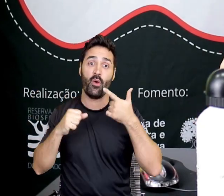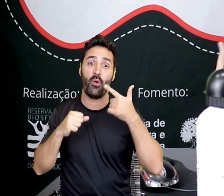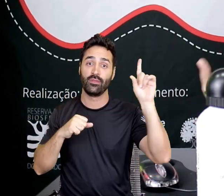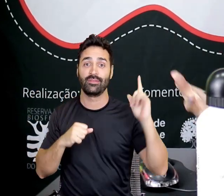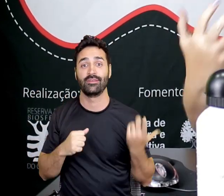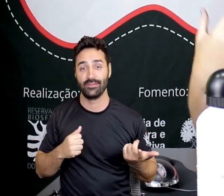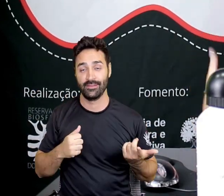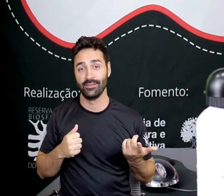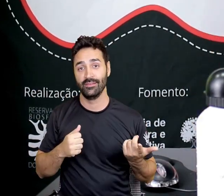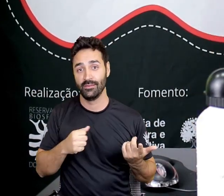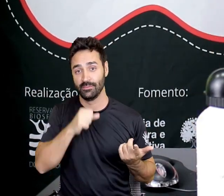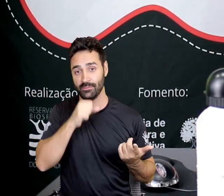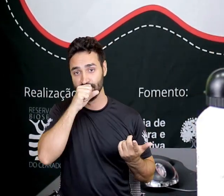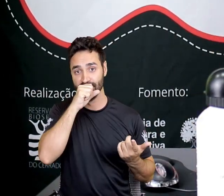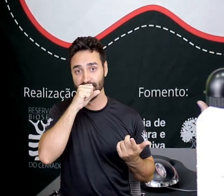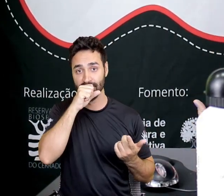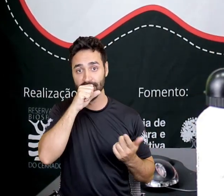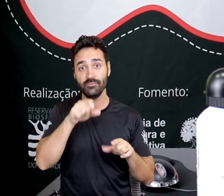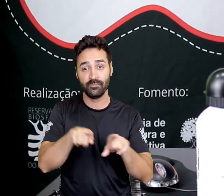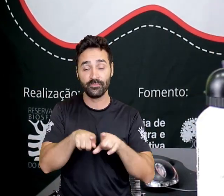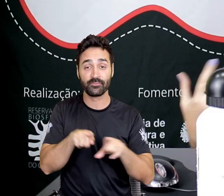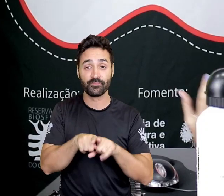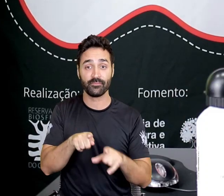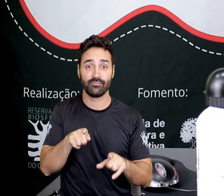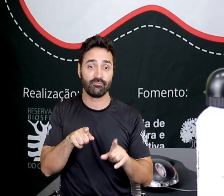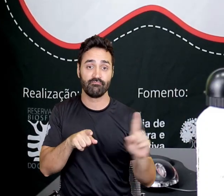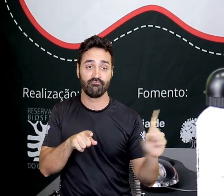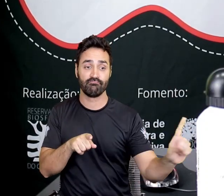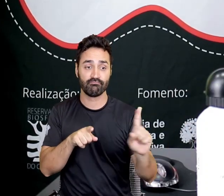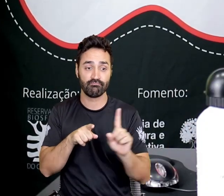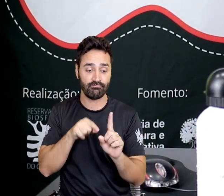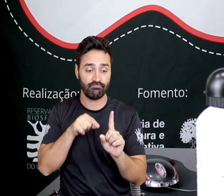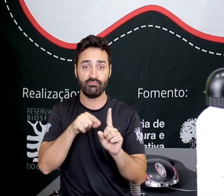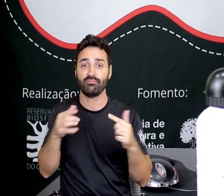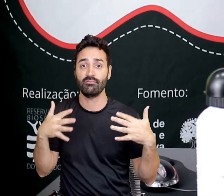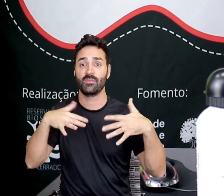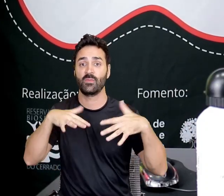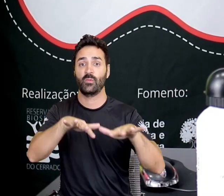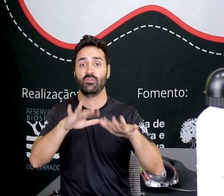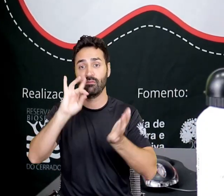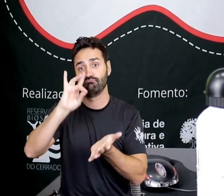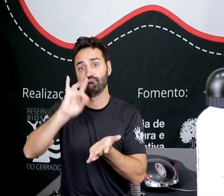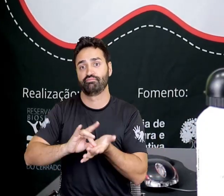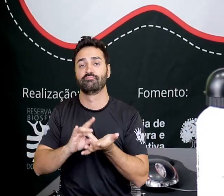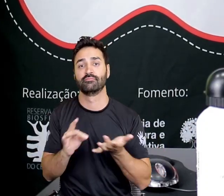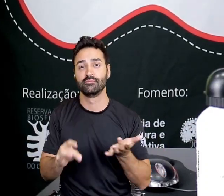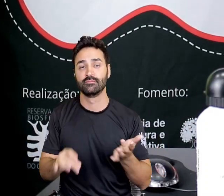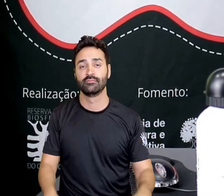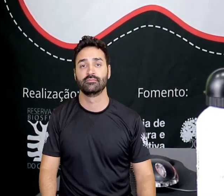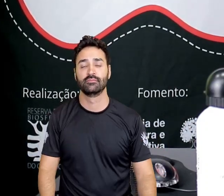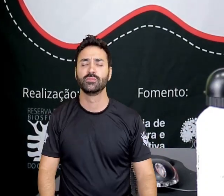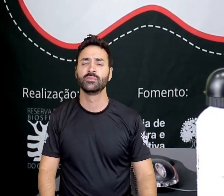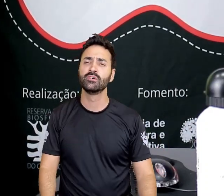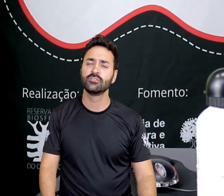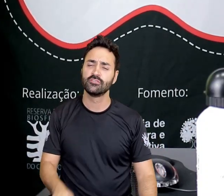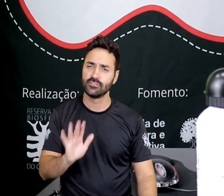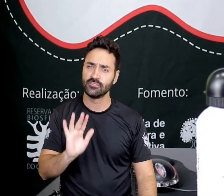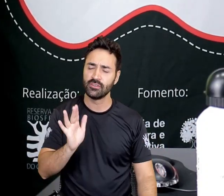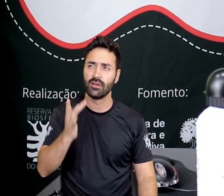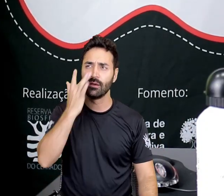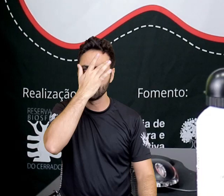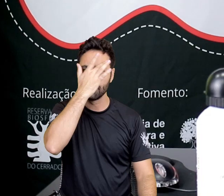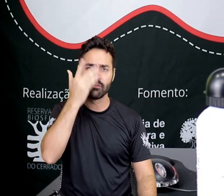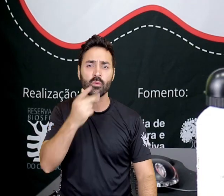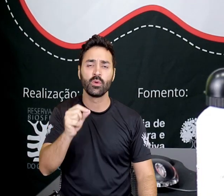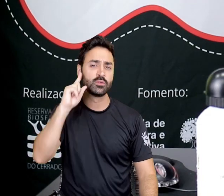de trazer essa pessoa para o convívio, para a inclusão de fato, certo? Eu já ouvi muita gente falar também